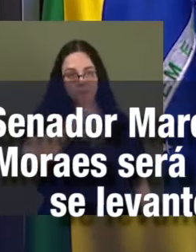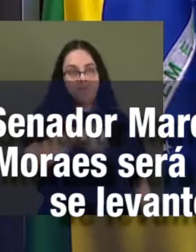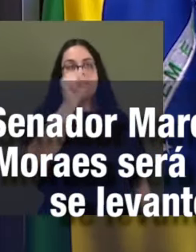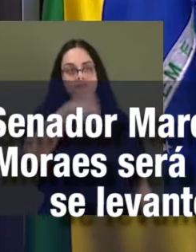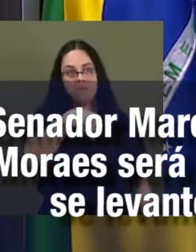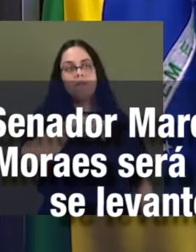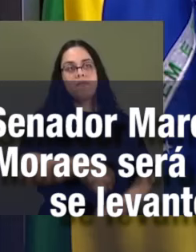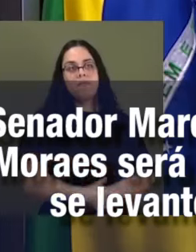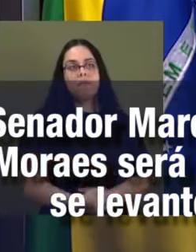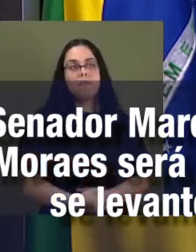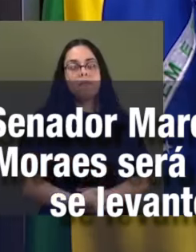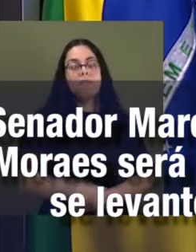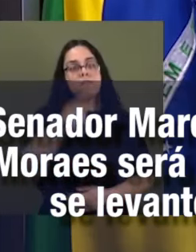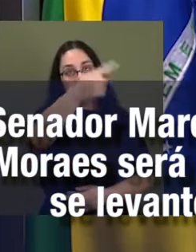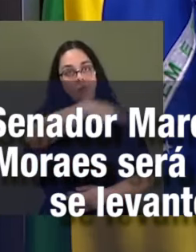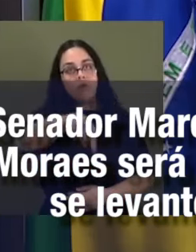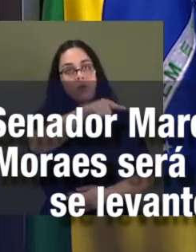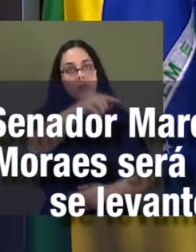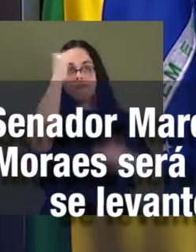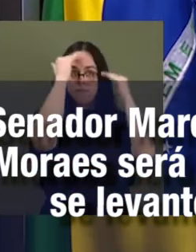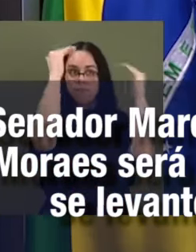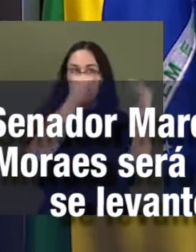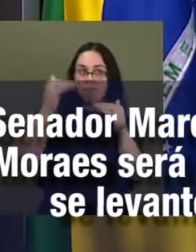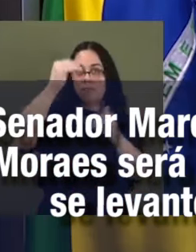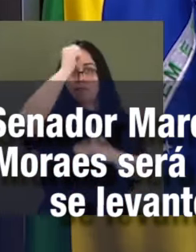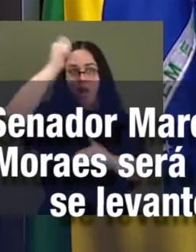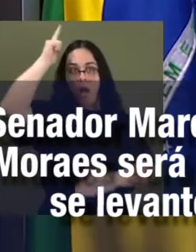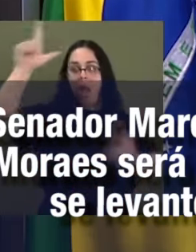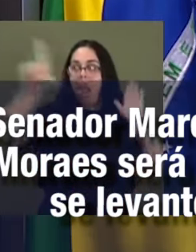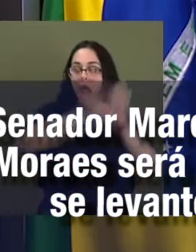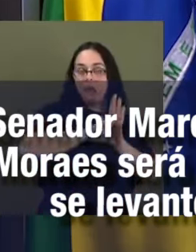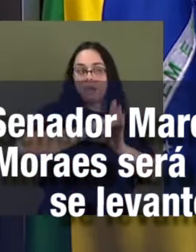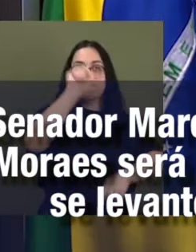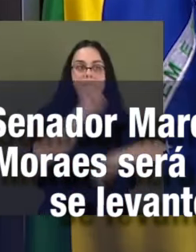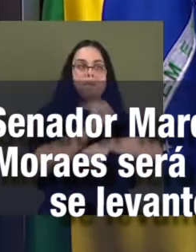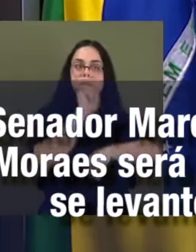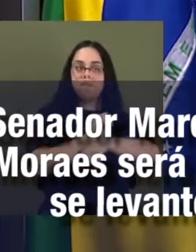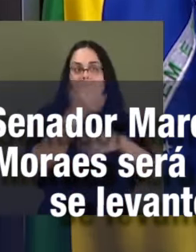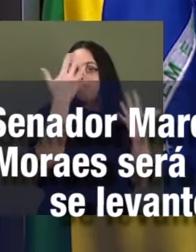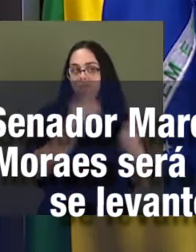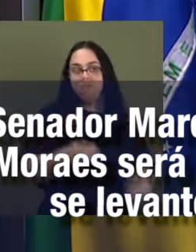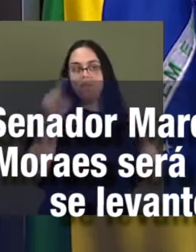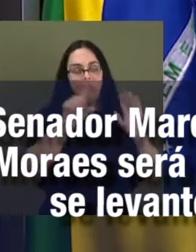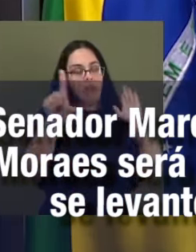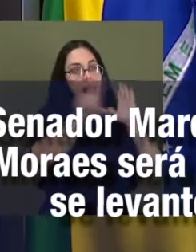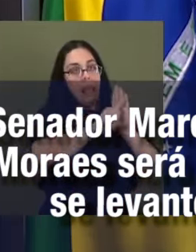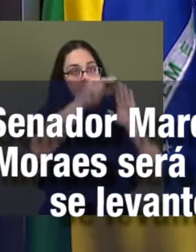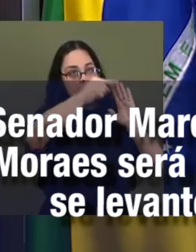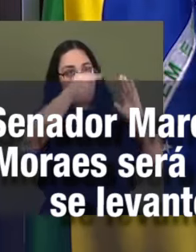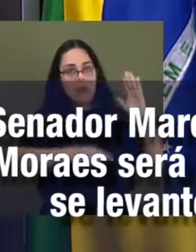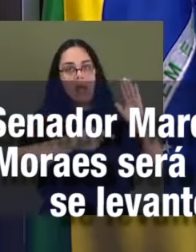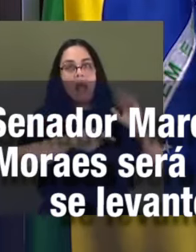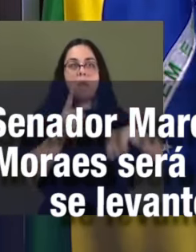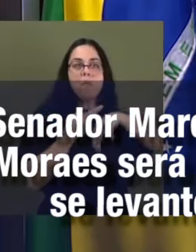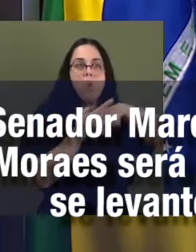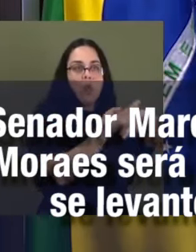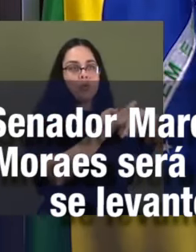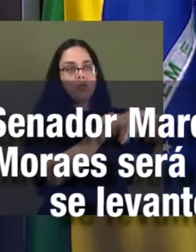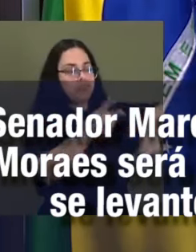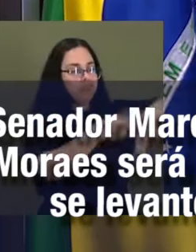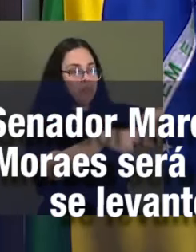preso sim. E vocês que estão obedecendo ordens ilegais, parem imediatamente de ir cumprir ordem judicial de busca e apreensão